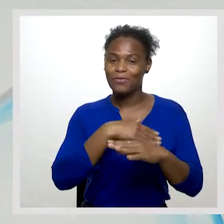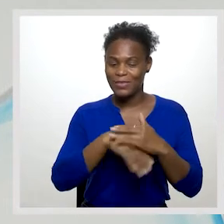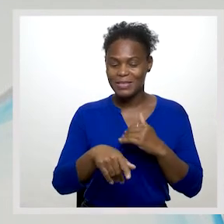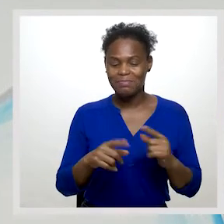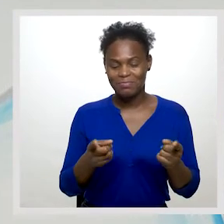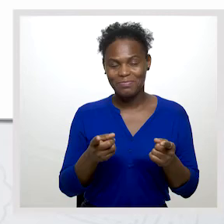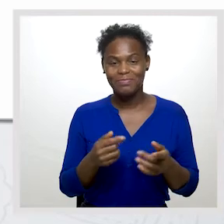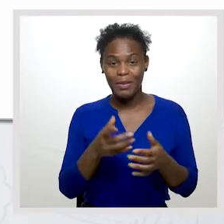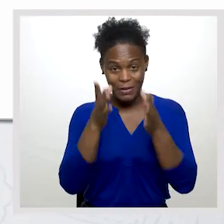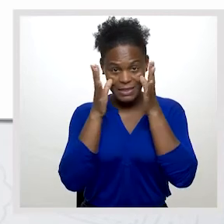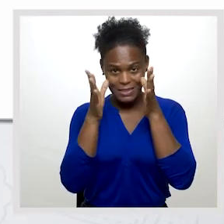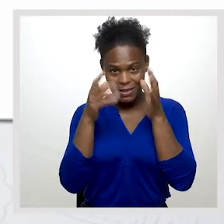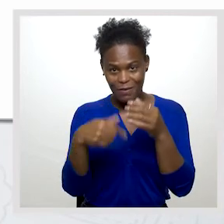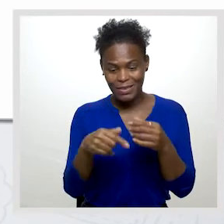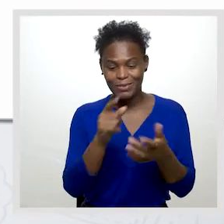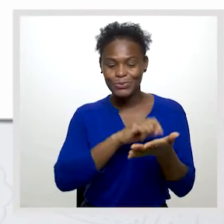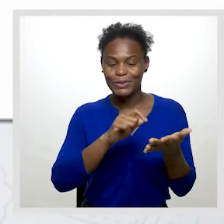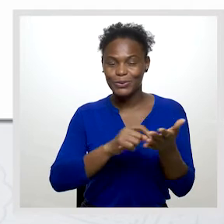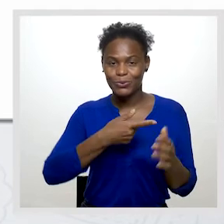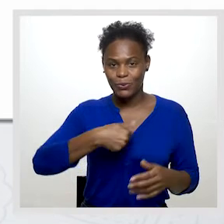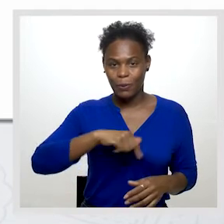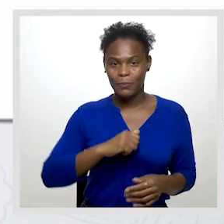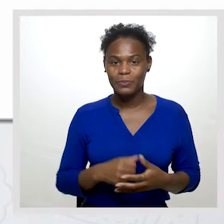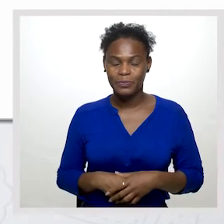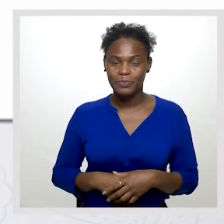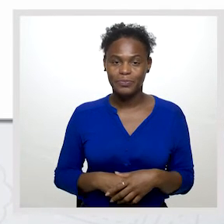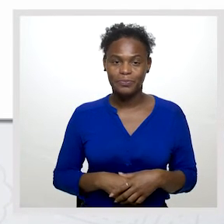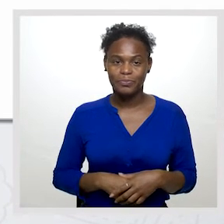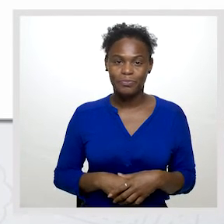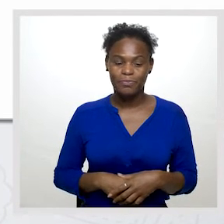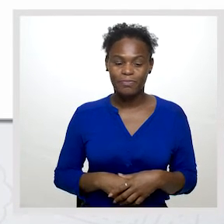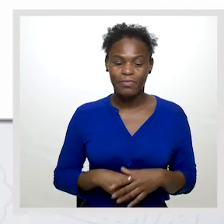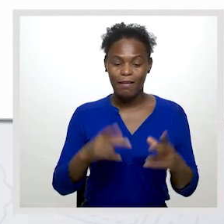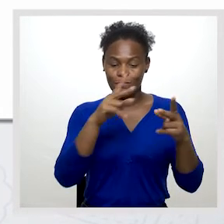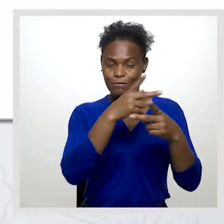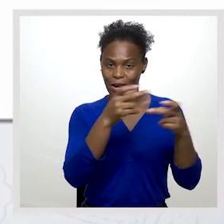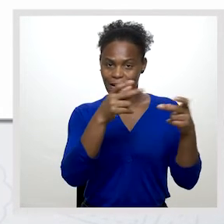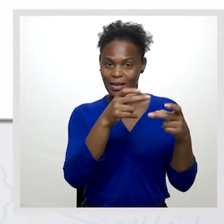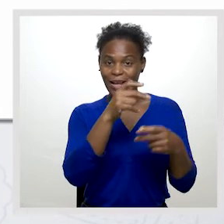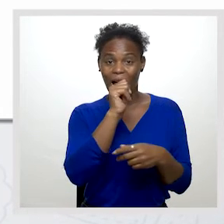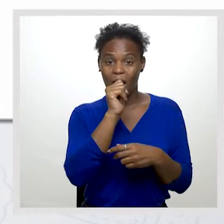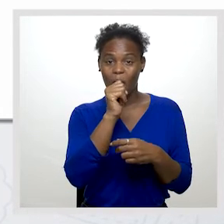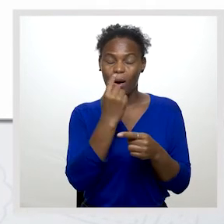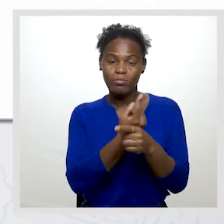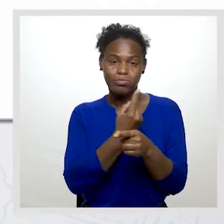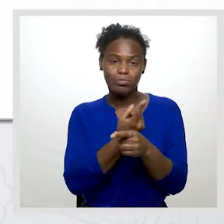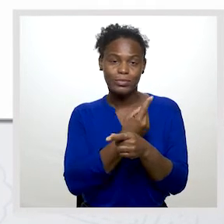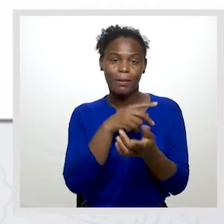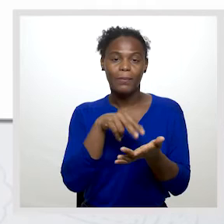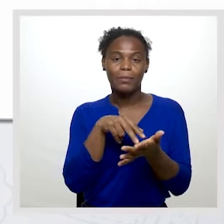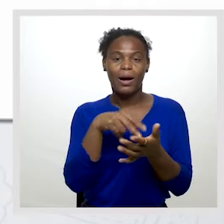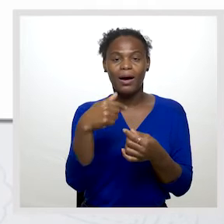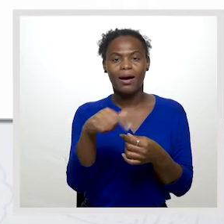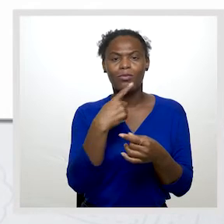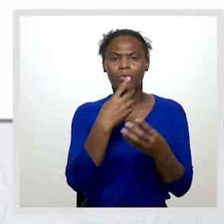exercício. Prestem atenção no nosso exercício. A água é uma substância presente